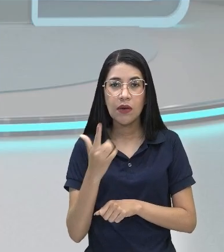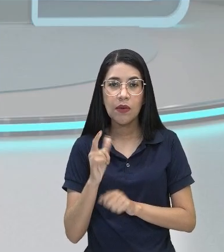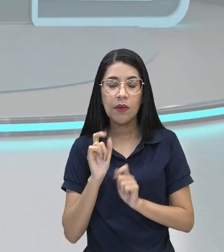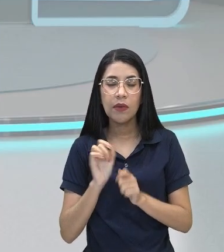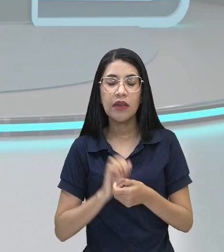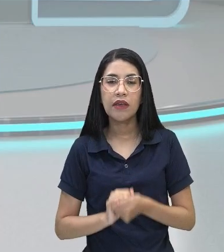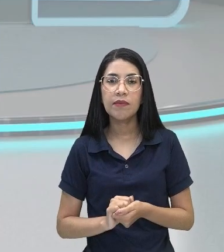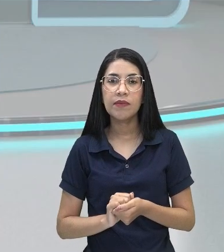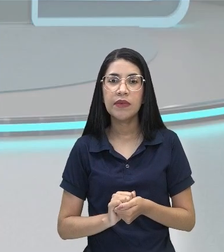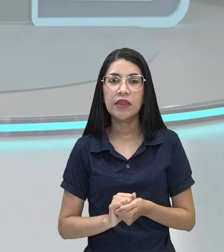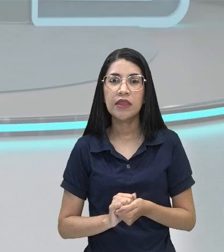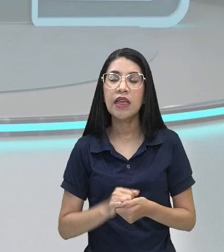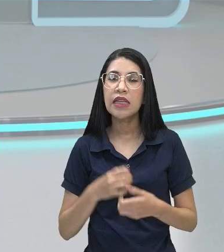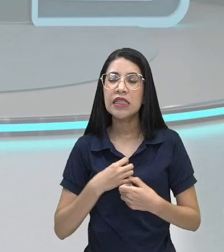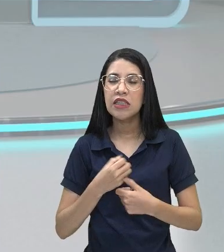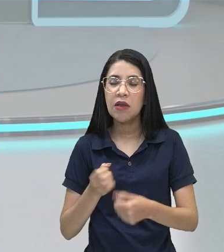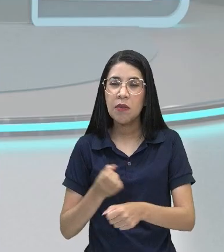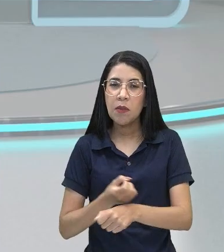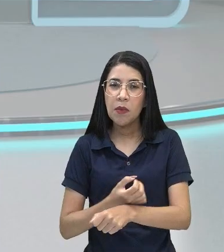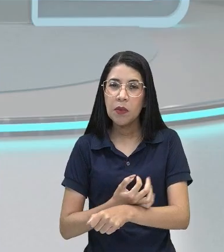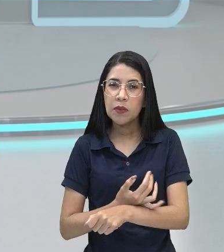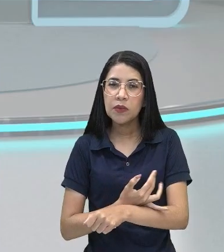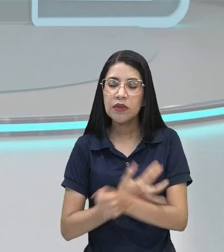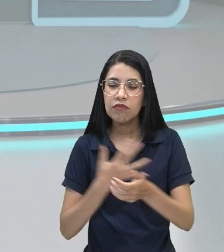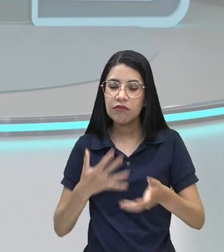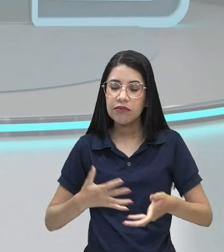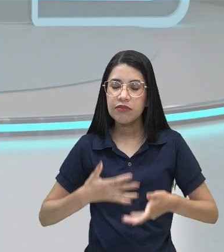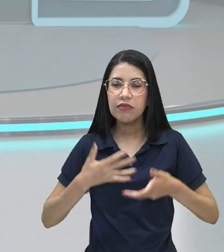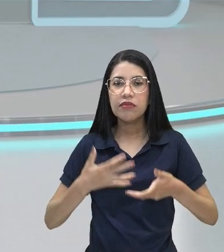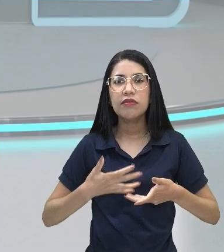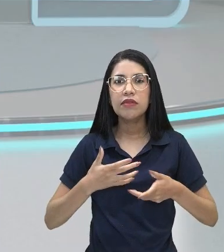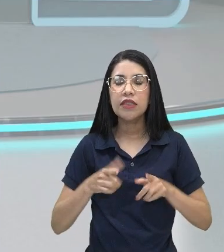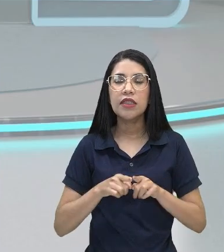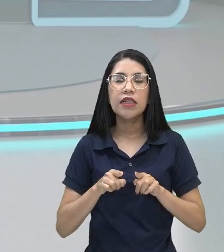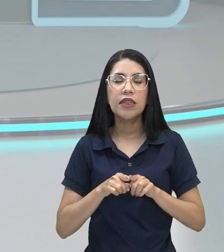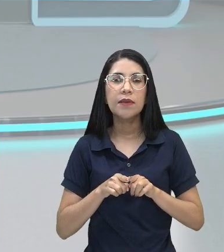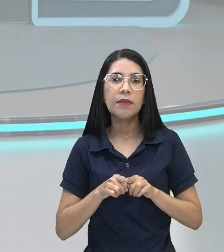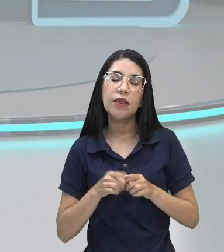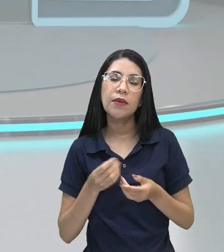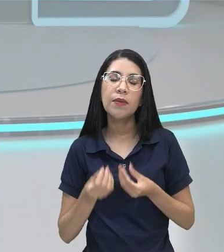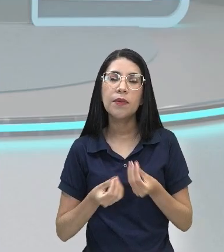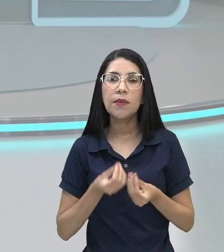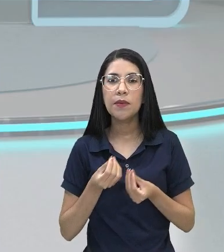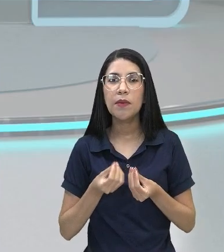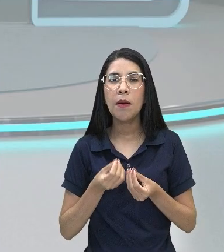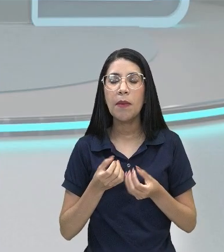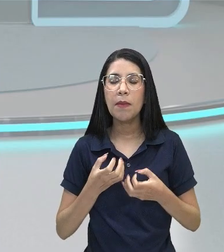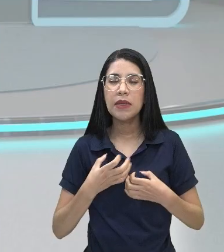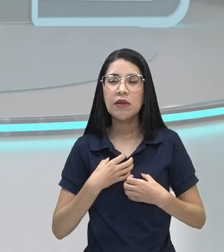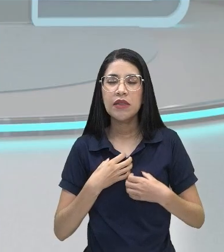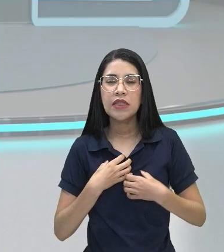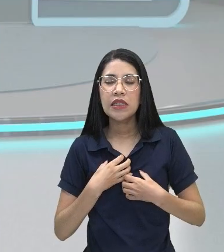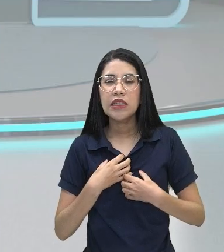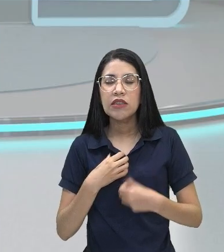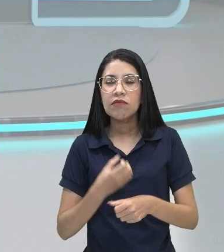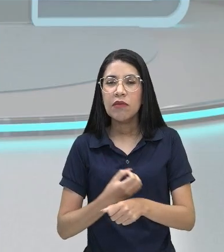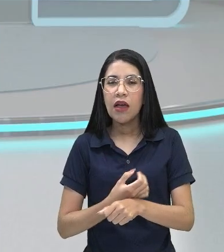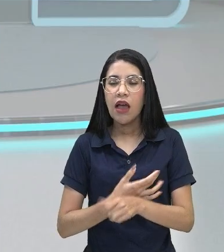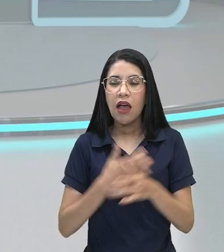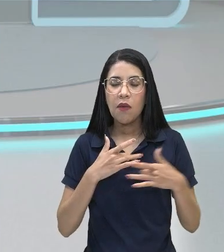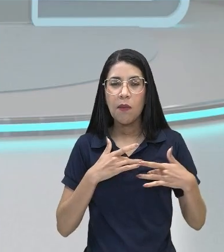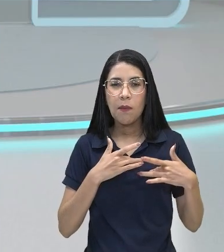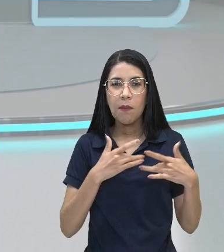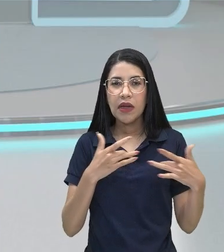apelo à emoção, né? Ele traz, então, o apelo para a emotividade,